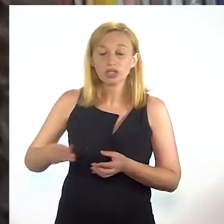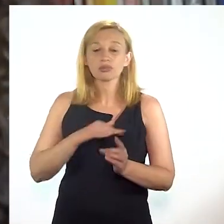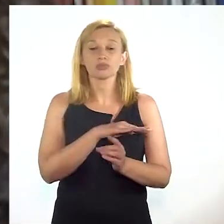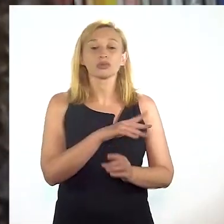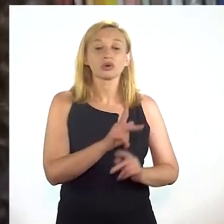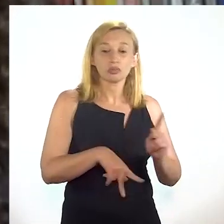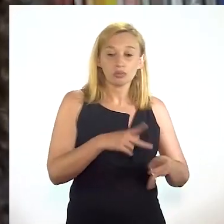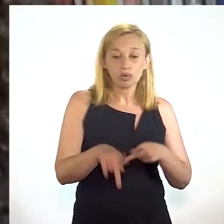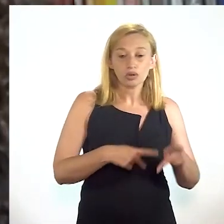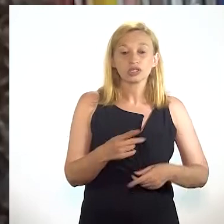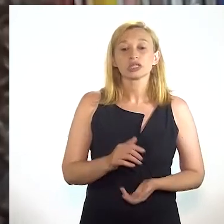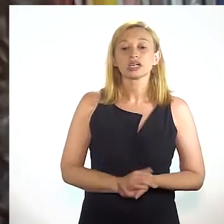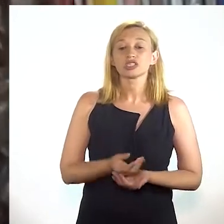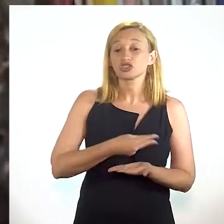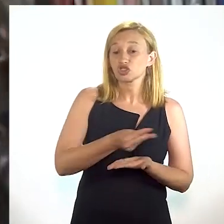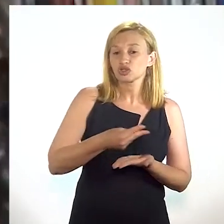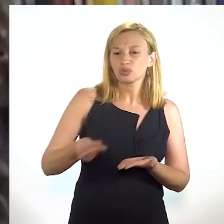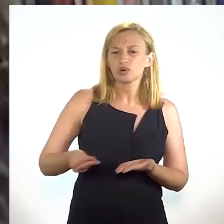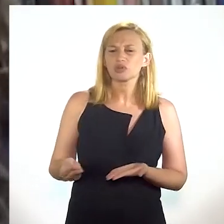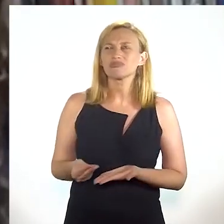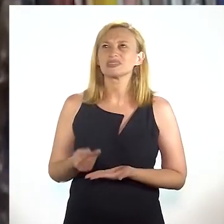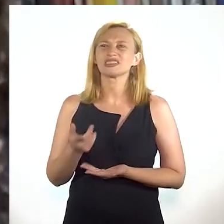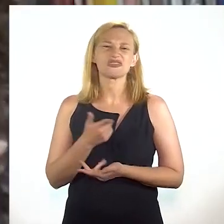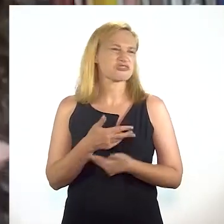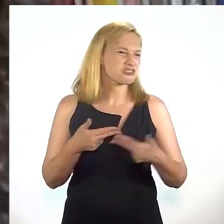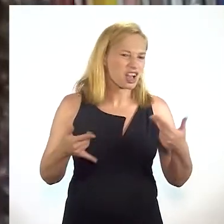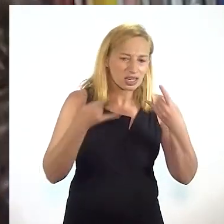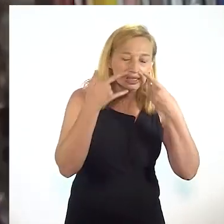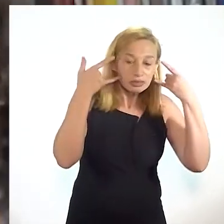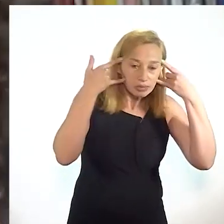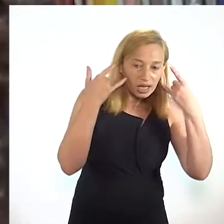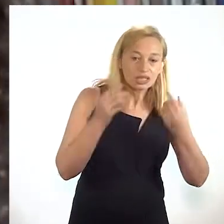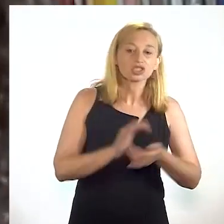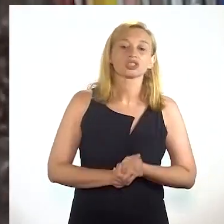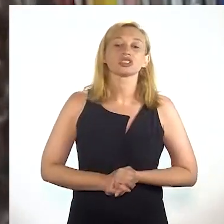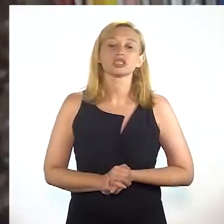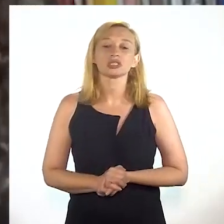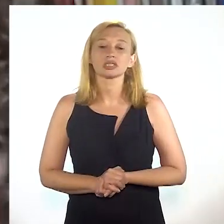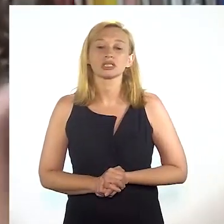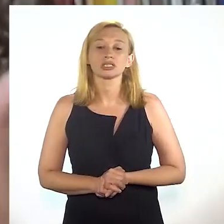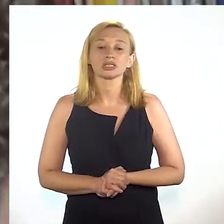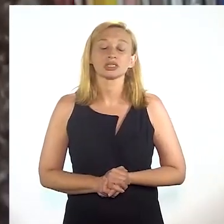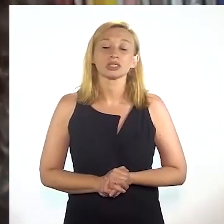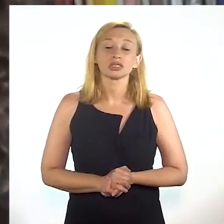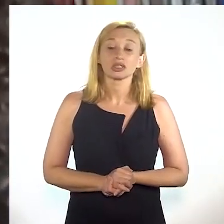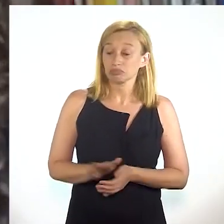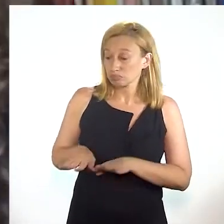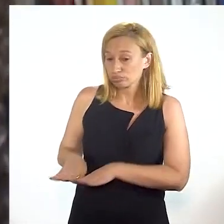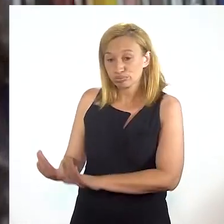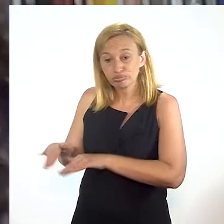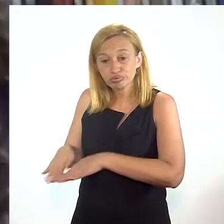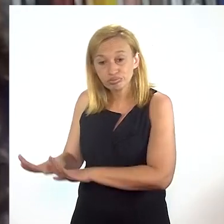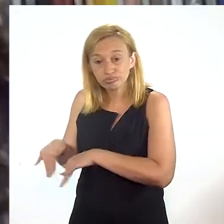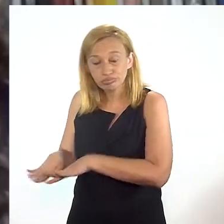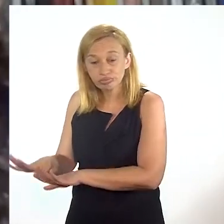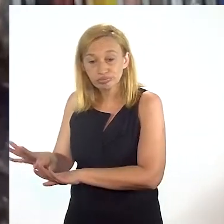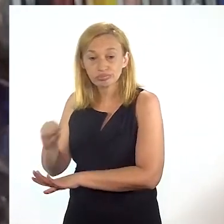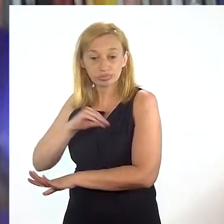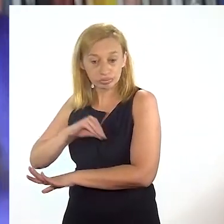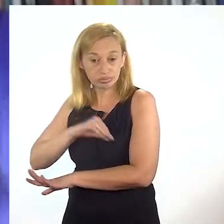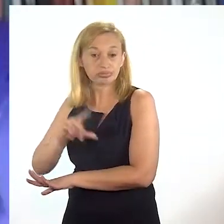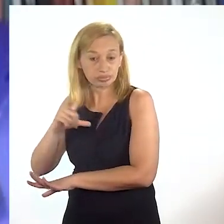né, gratuitamente distribuídas para a população. A gente distribuiu assim muita máscara e